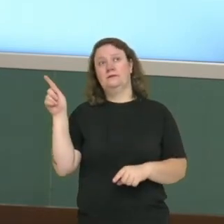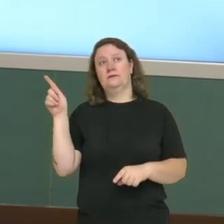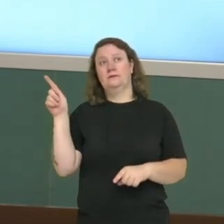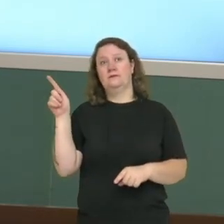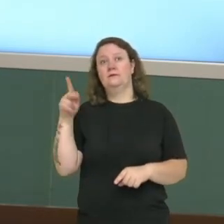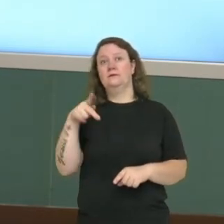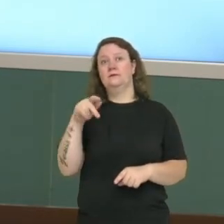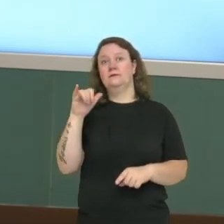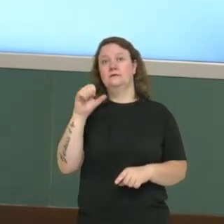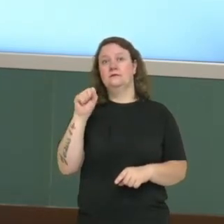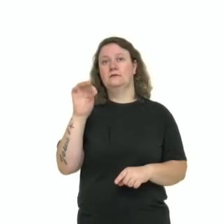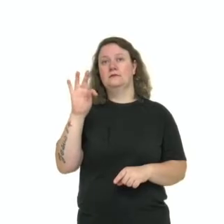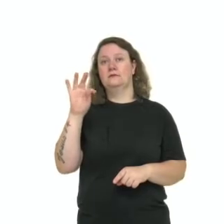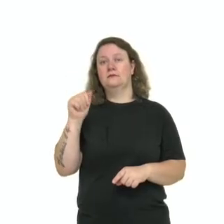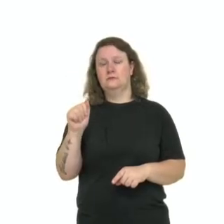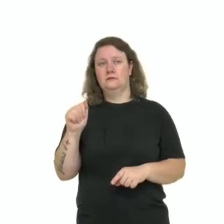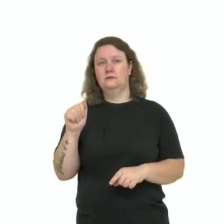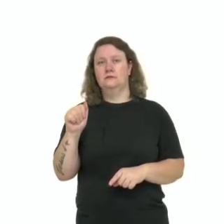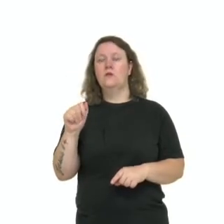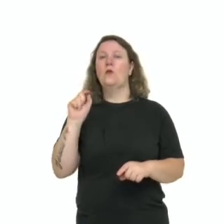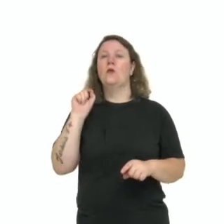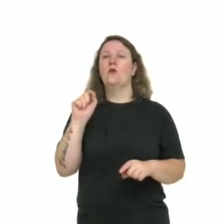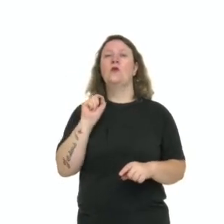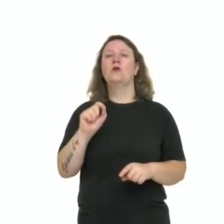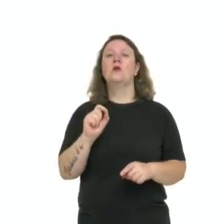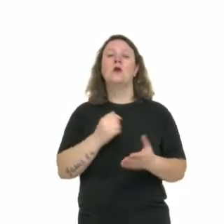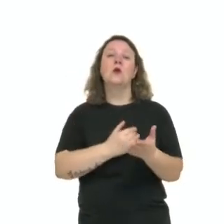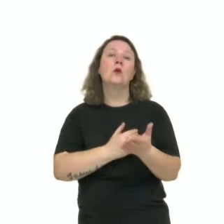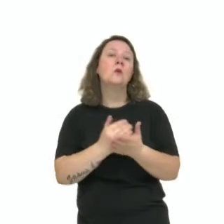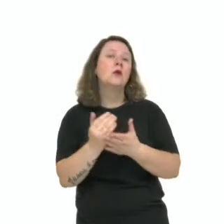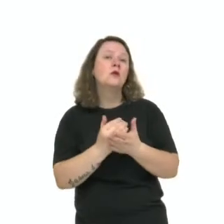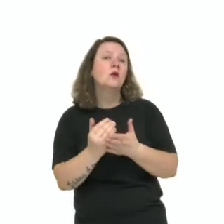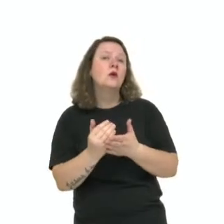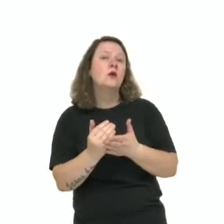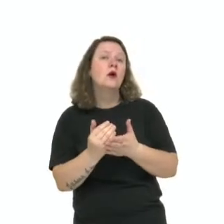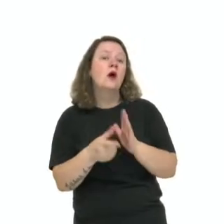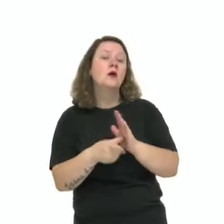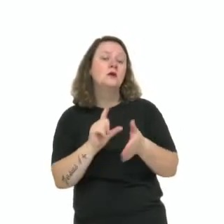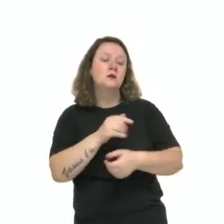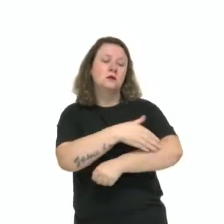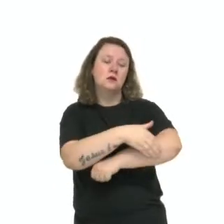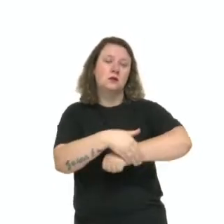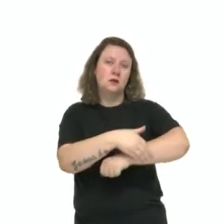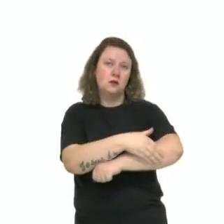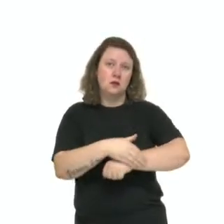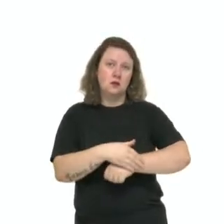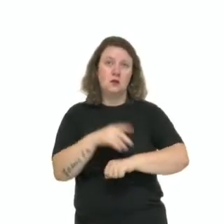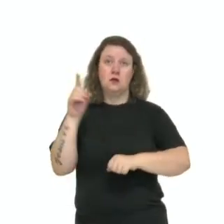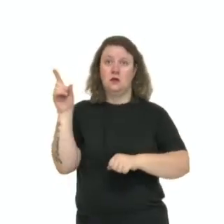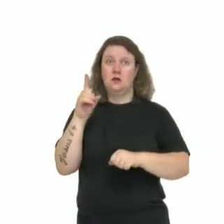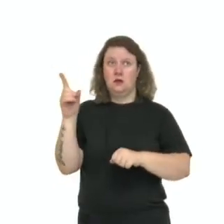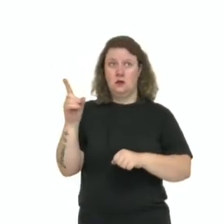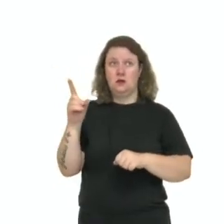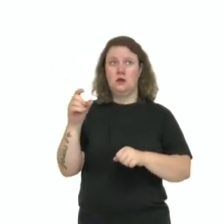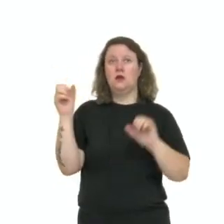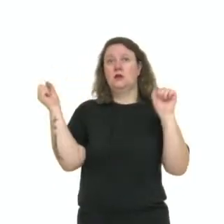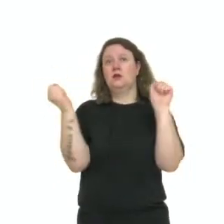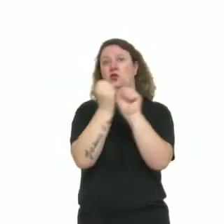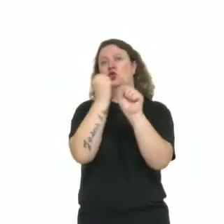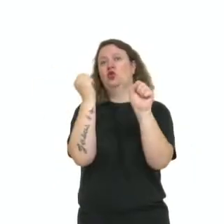O ciclismo de pista é uma modalidade derivada do ciclismo de estrada, mais realizada em pistas